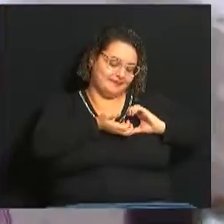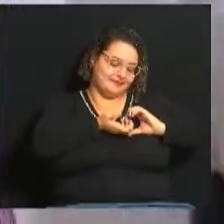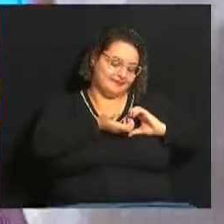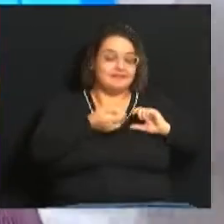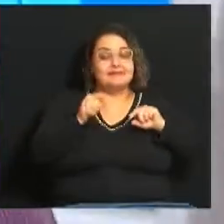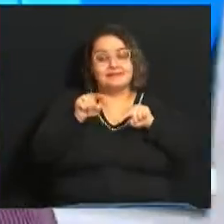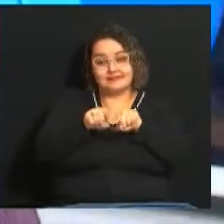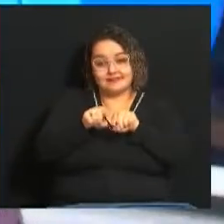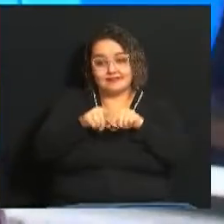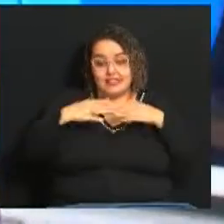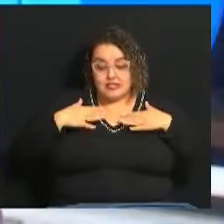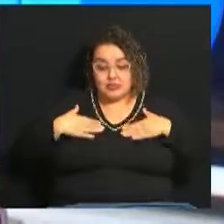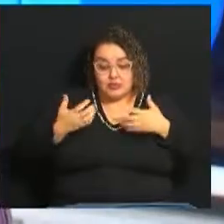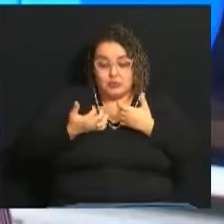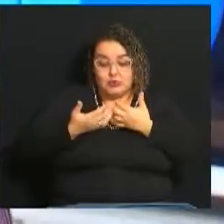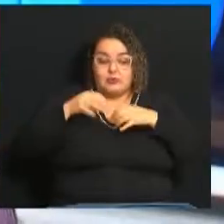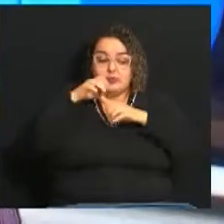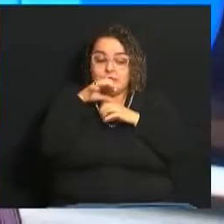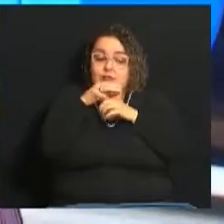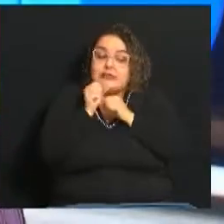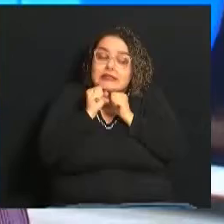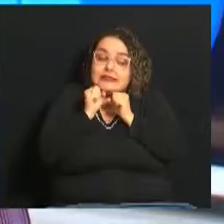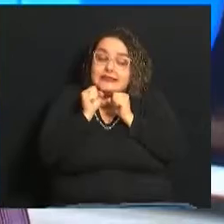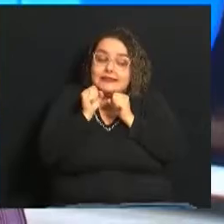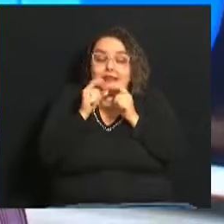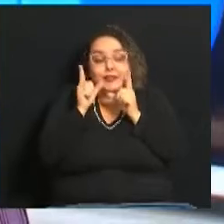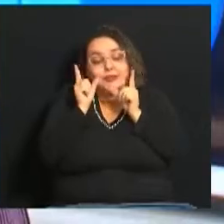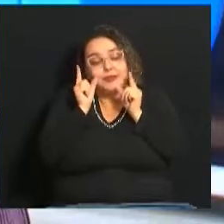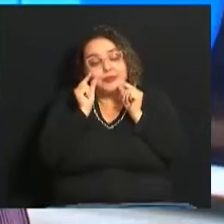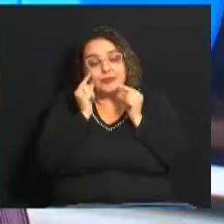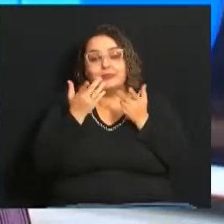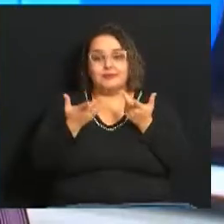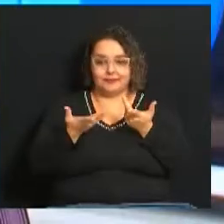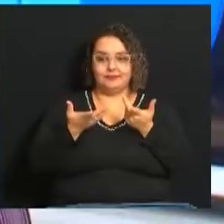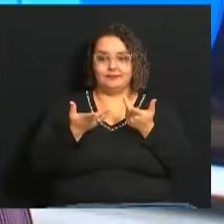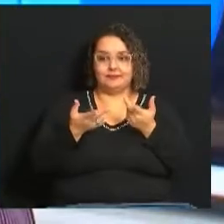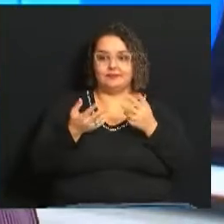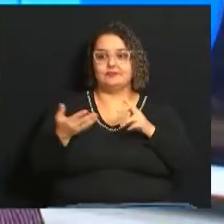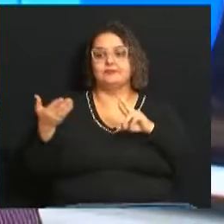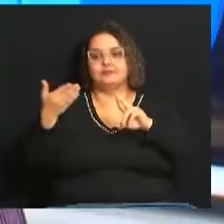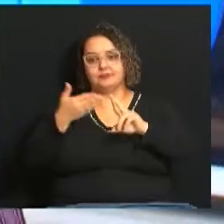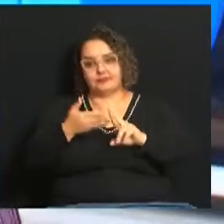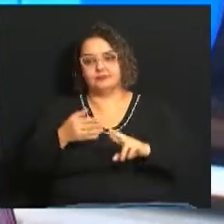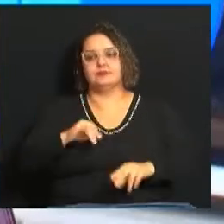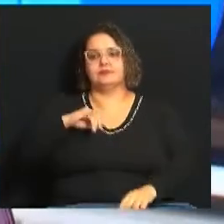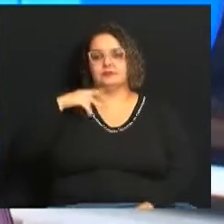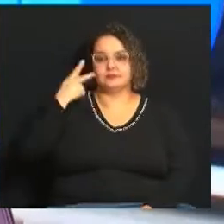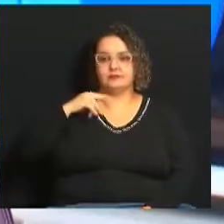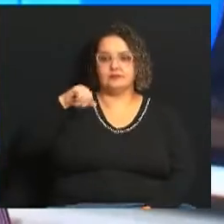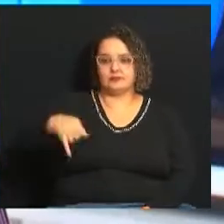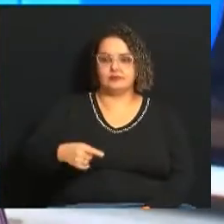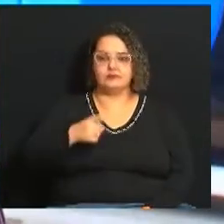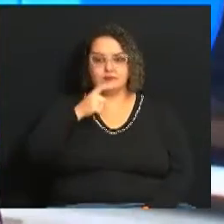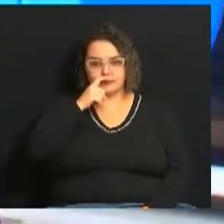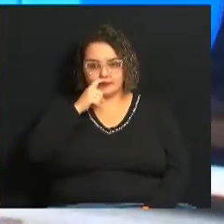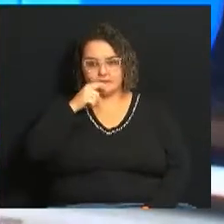o corpo das pessoas. Então, representando como os vereadores Schneider, Otto, viemos aqui em nome da